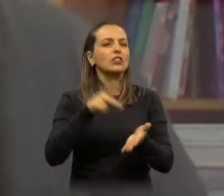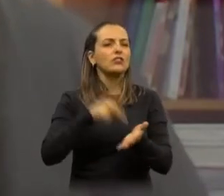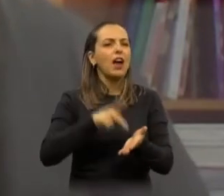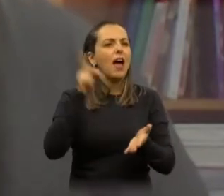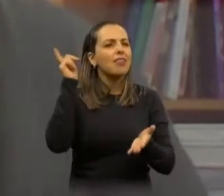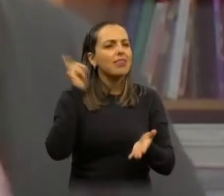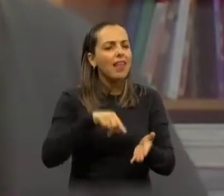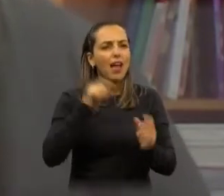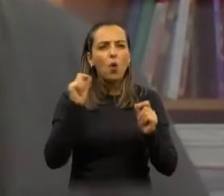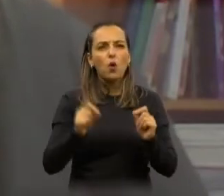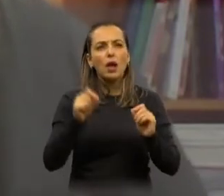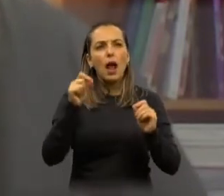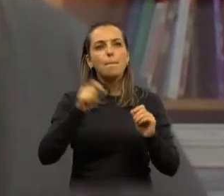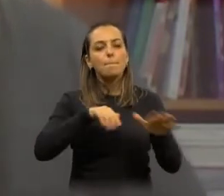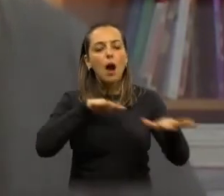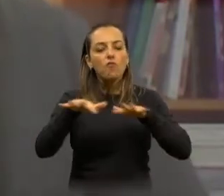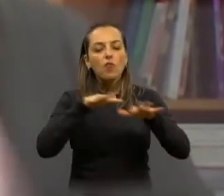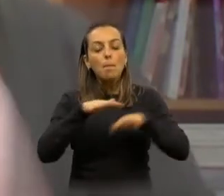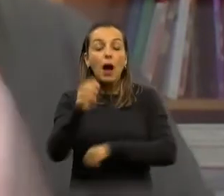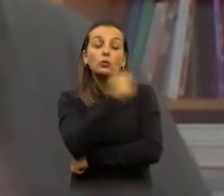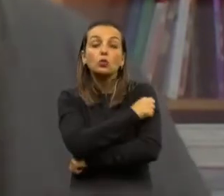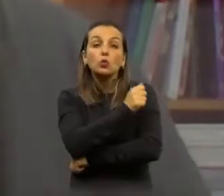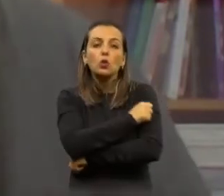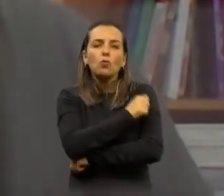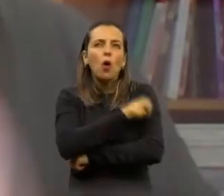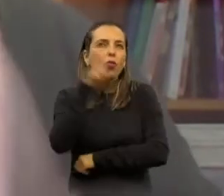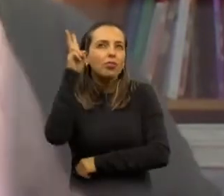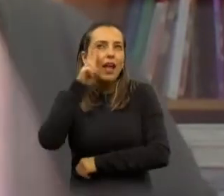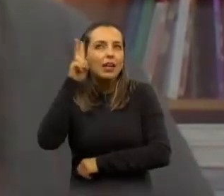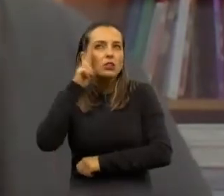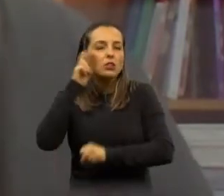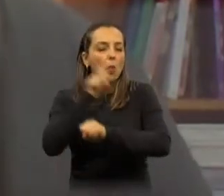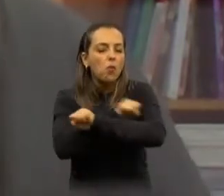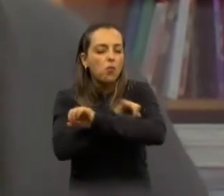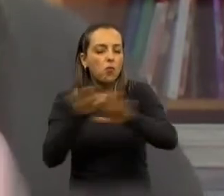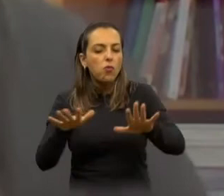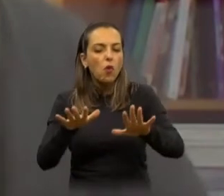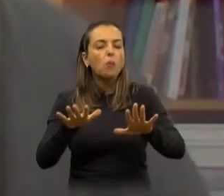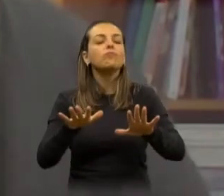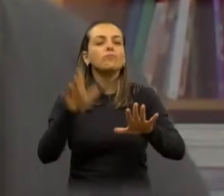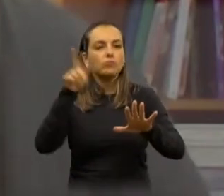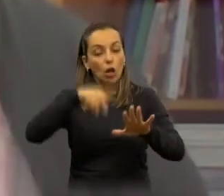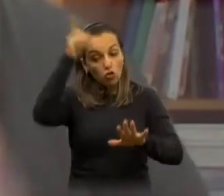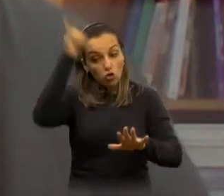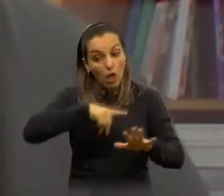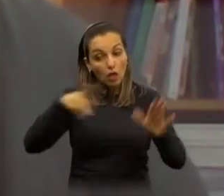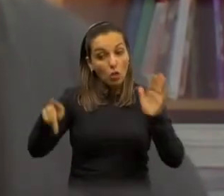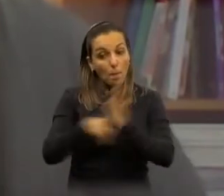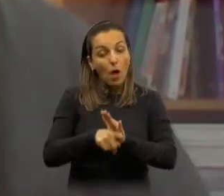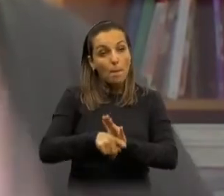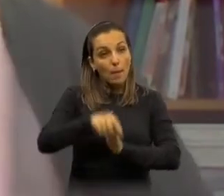movimento estudantil histórica, a universalização e ampliação do direito à meia